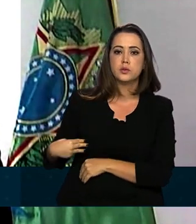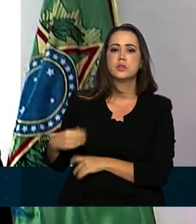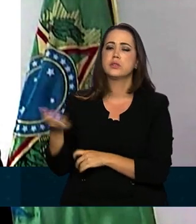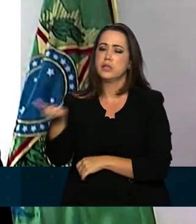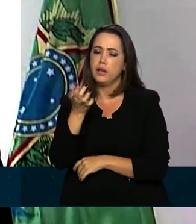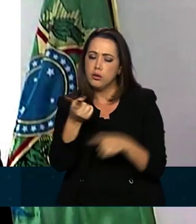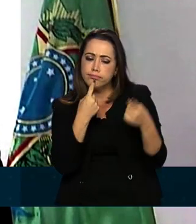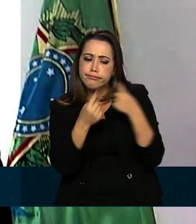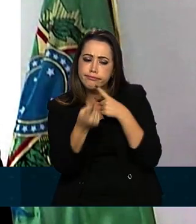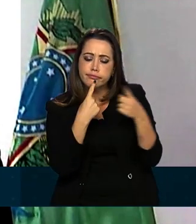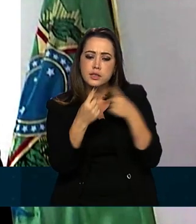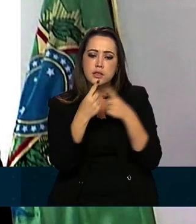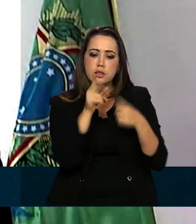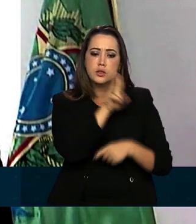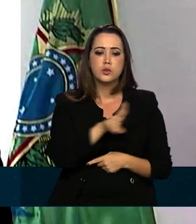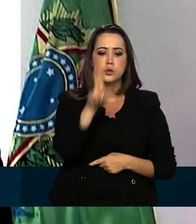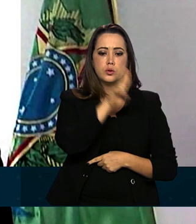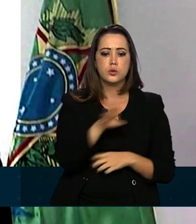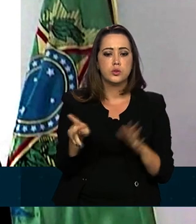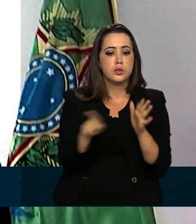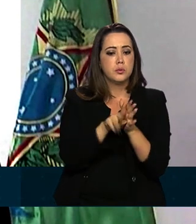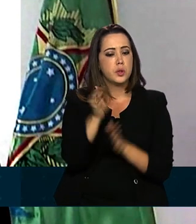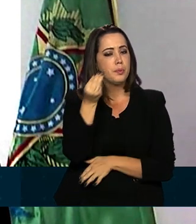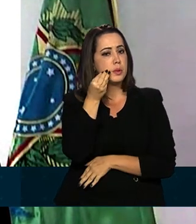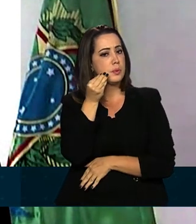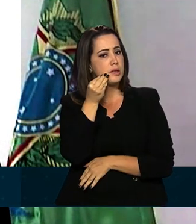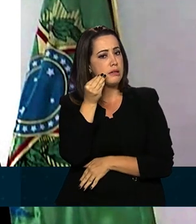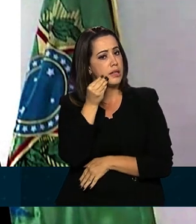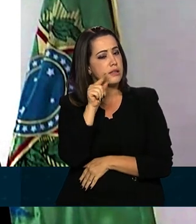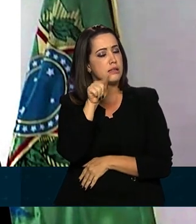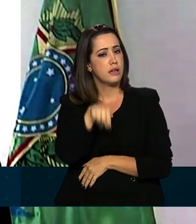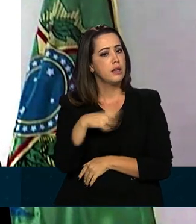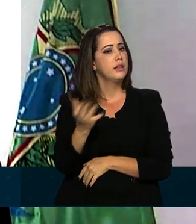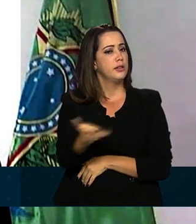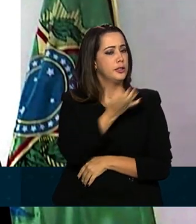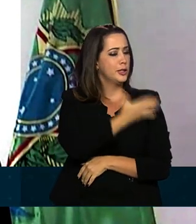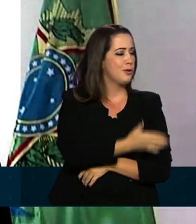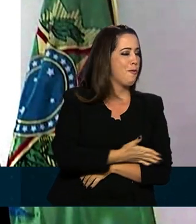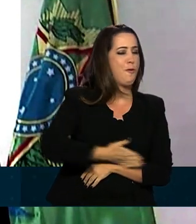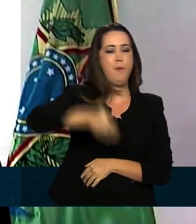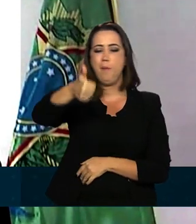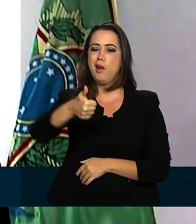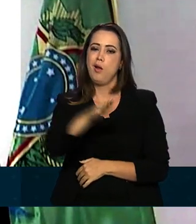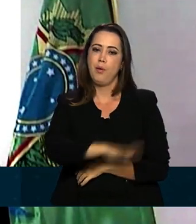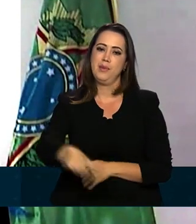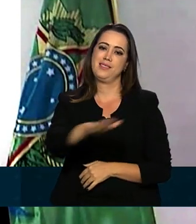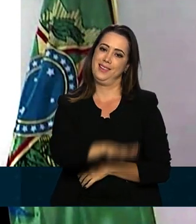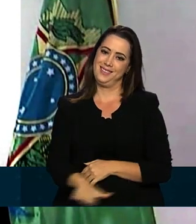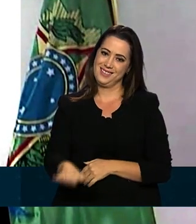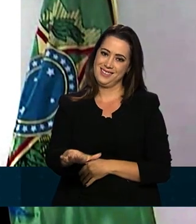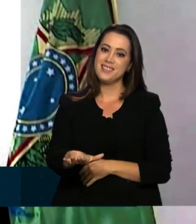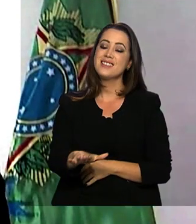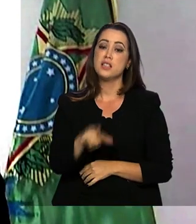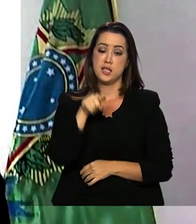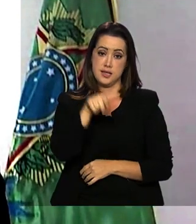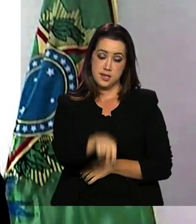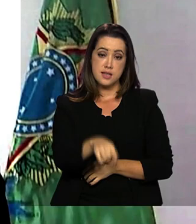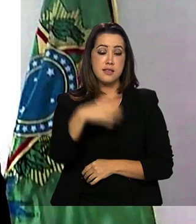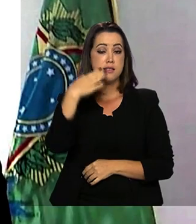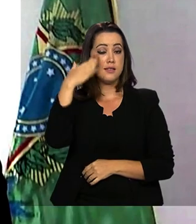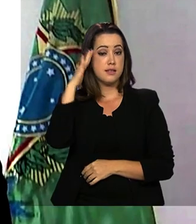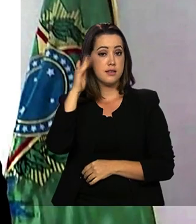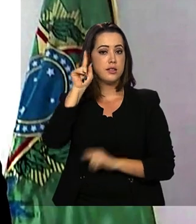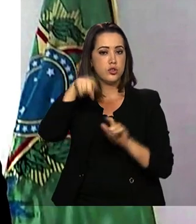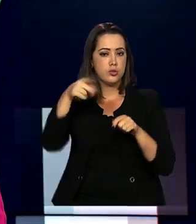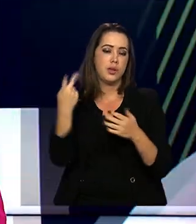diálogo, usando a sua experiência e querendo o melhor para as crianças, esse entendimento se